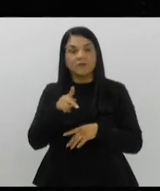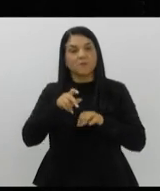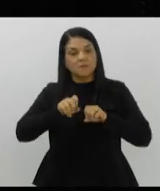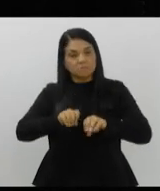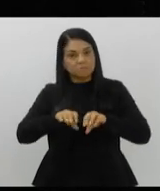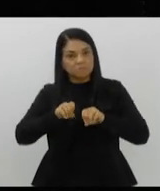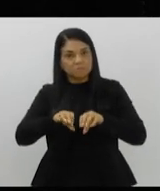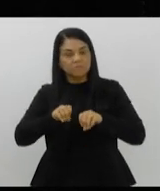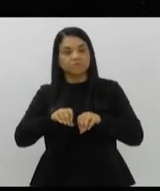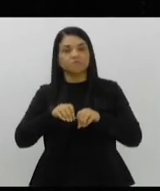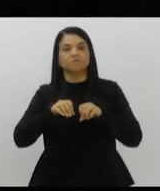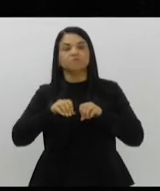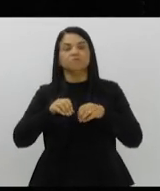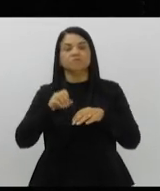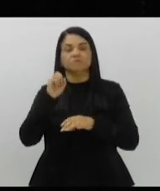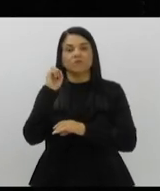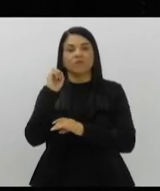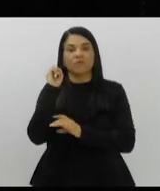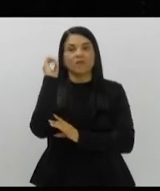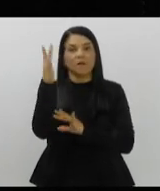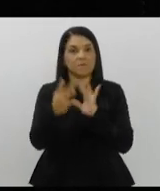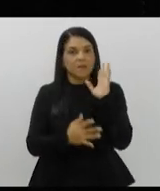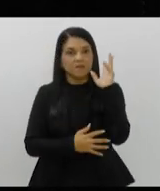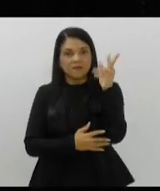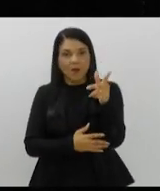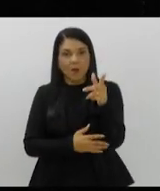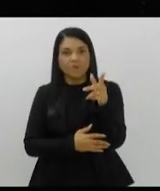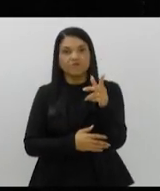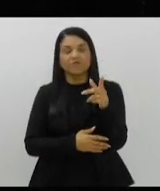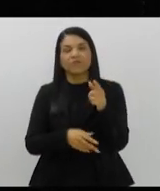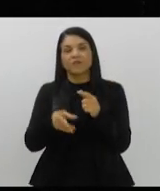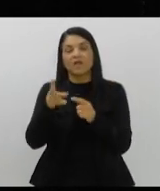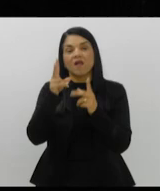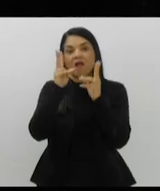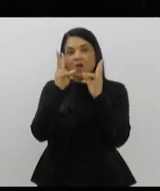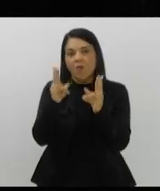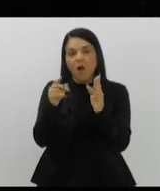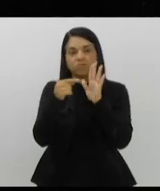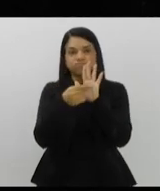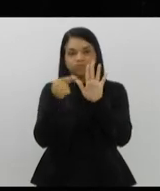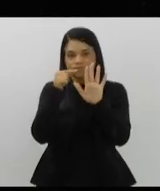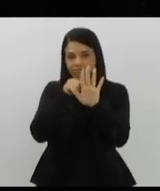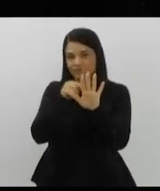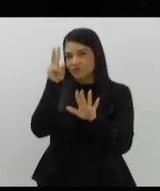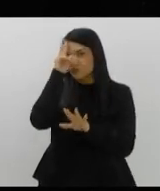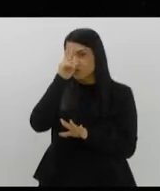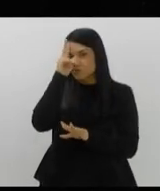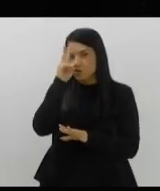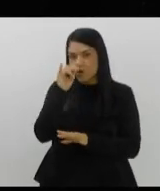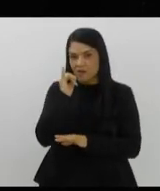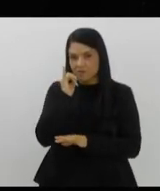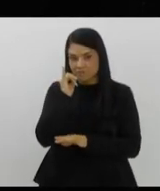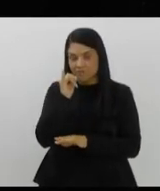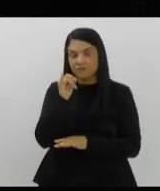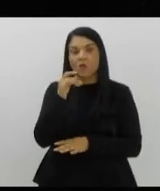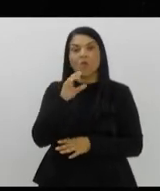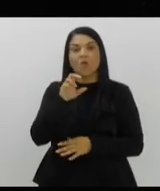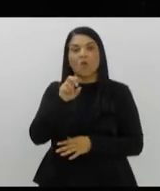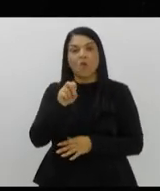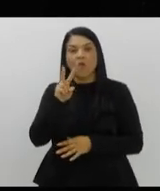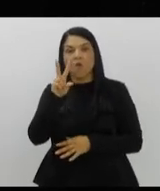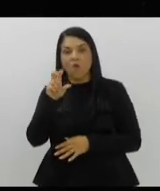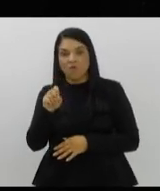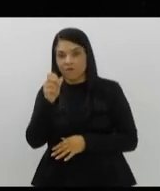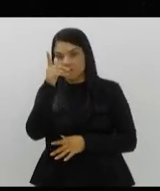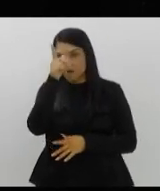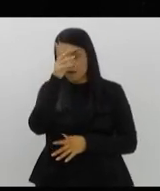deve ser. Porque a história do ovo e da galinha. A gente diz uma lei, educação ambiental, mas o próprio professor não tinha essa